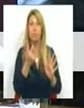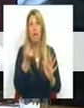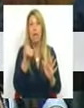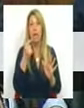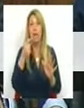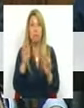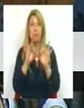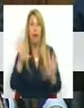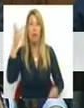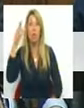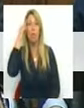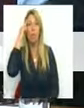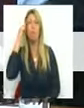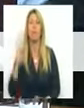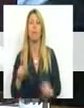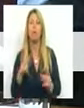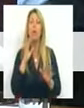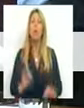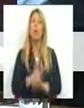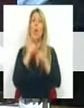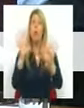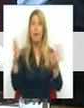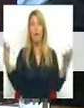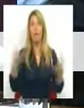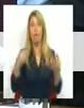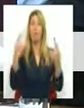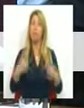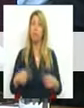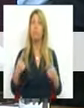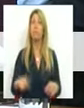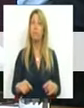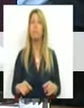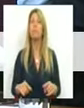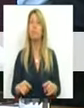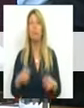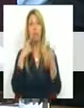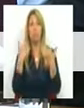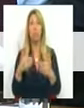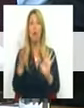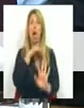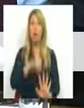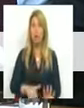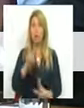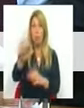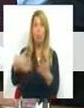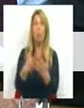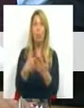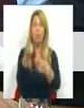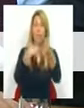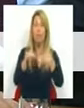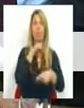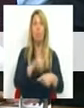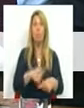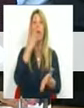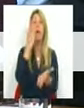O que está a dizer, e para que fique claro, é que obteve luz verde para esta proposta, que era uma proposta cuja venda era permitida até